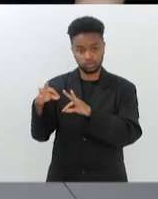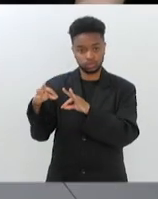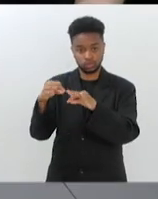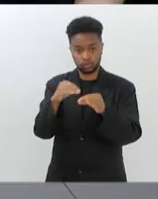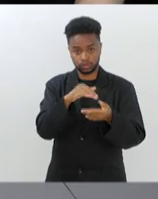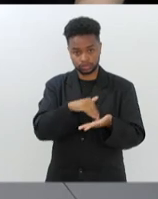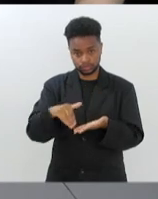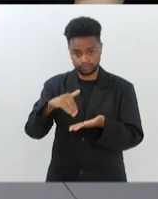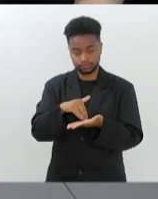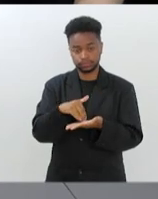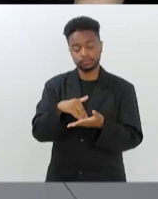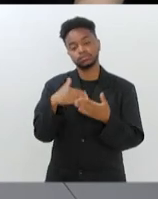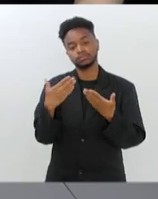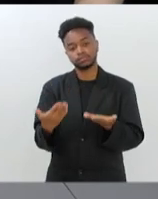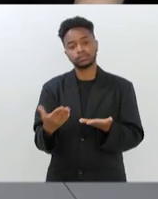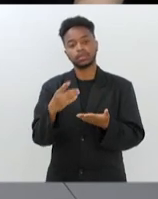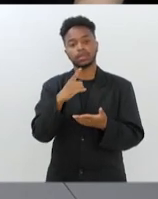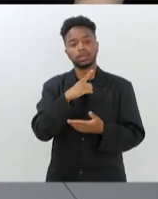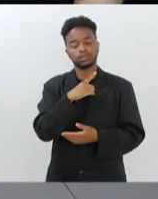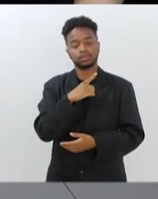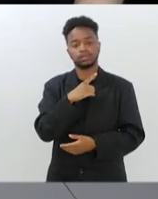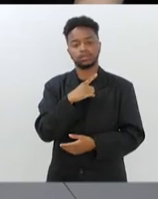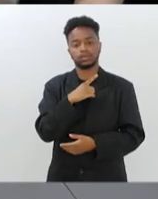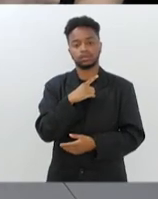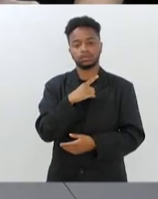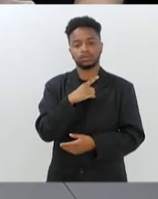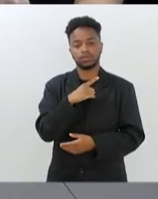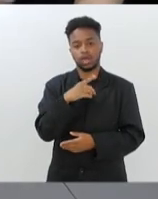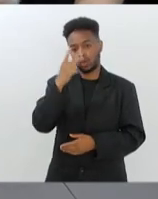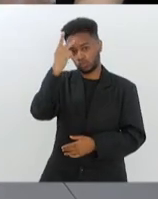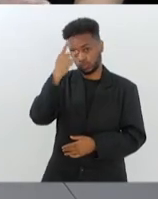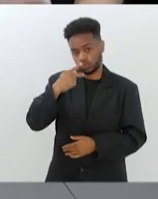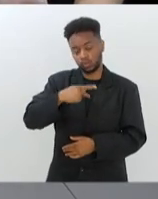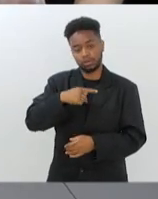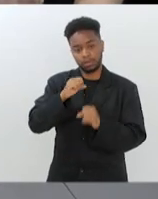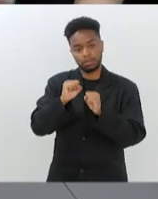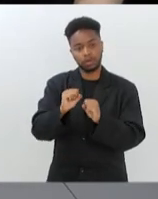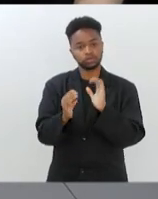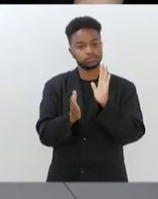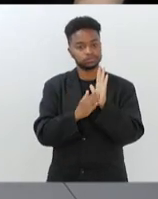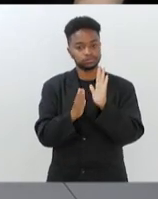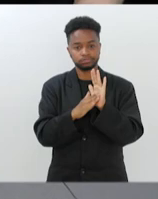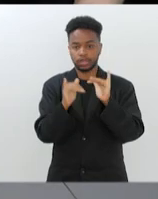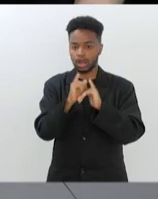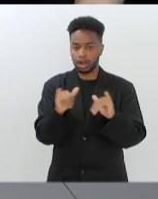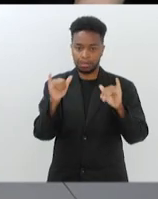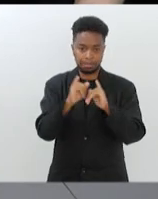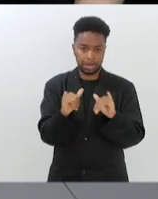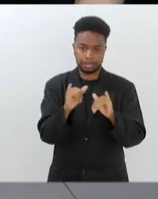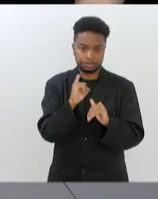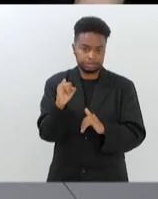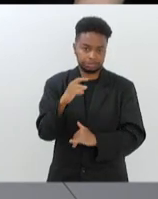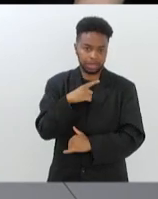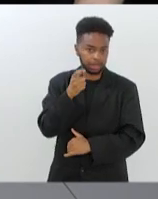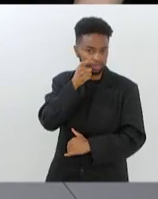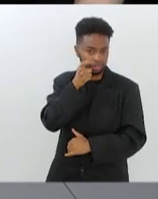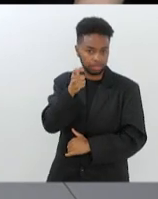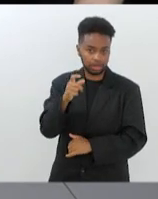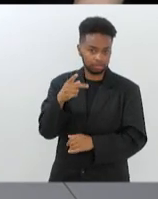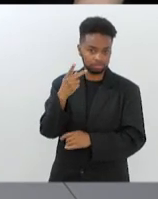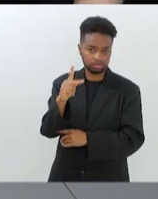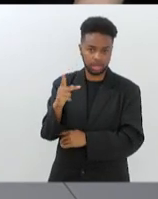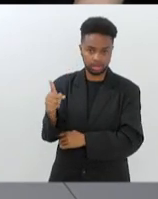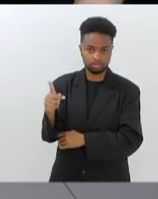secretarias ela tem também né Eh autonomia para propor uma campanha que seja de interesse dentro